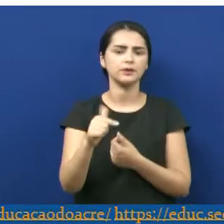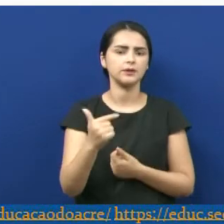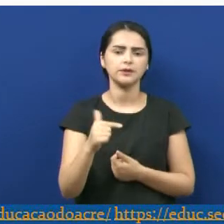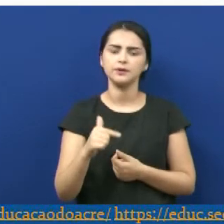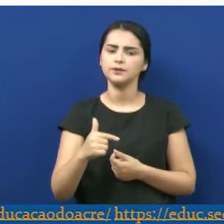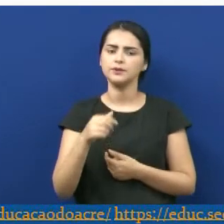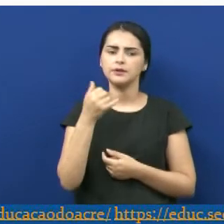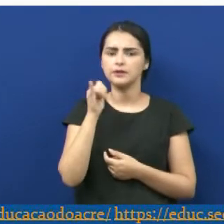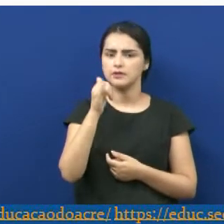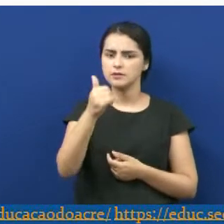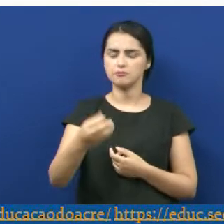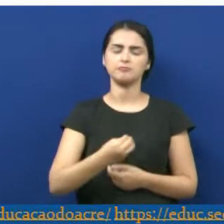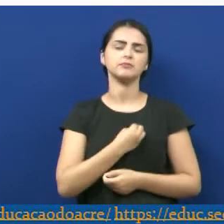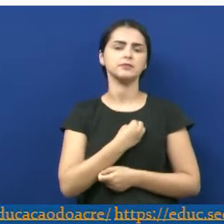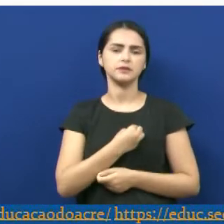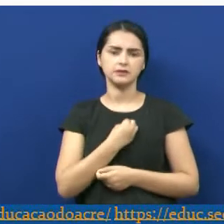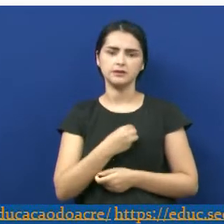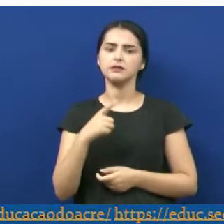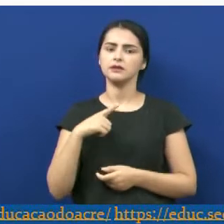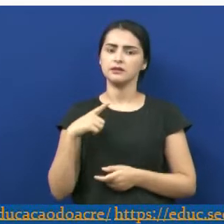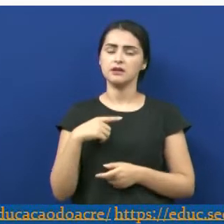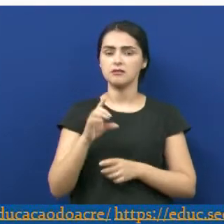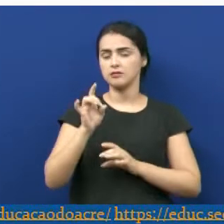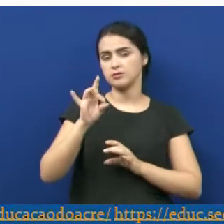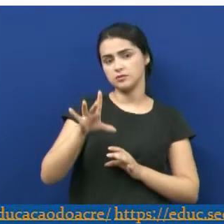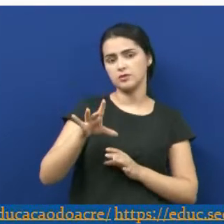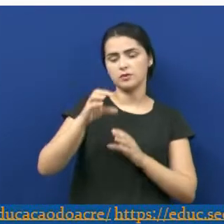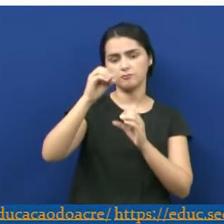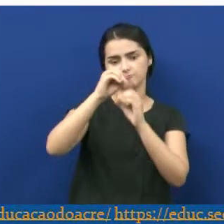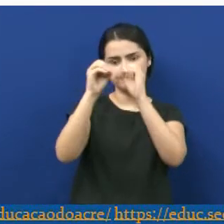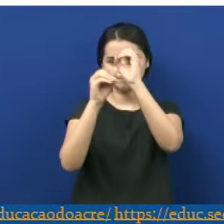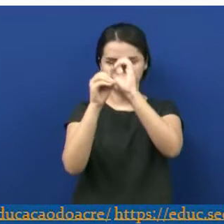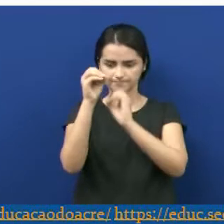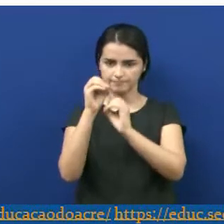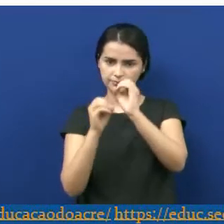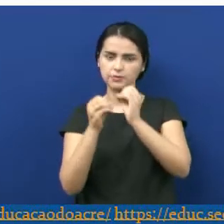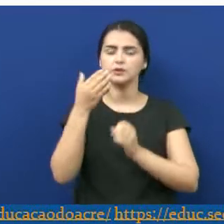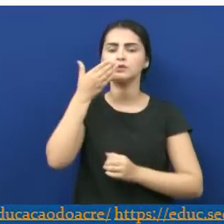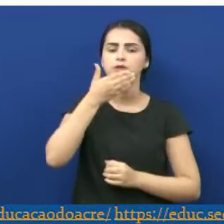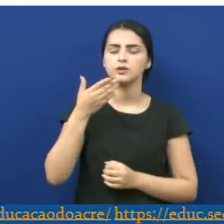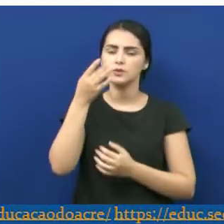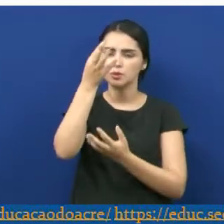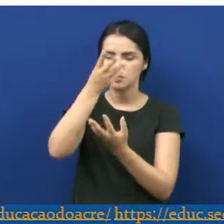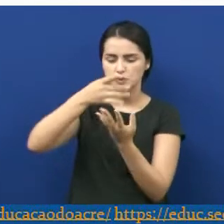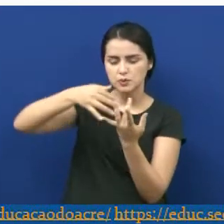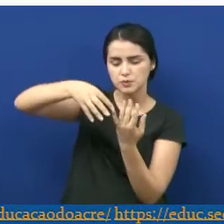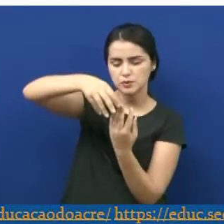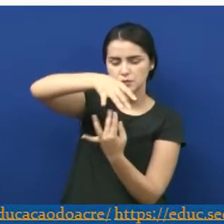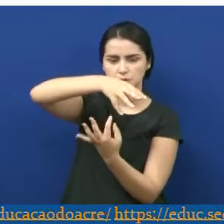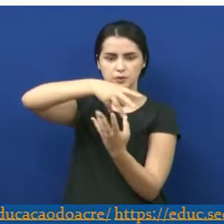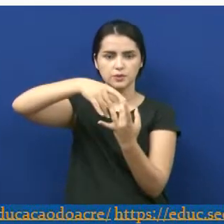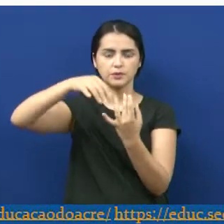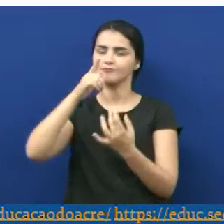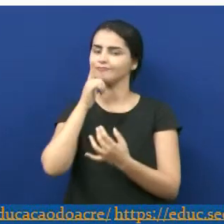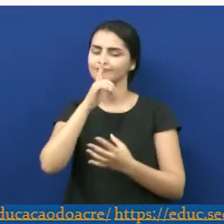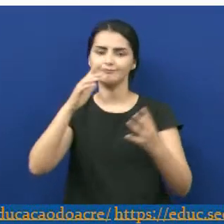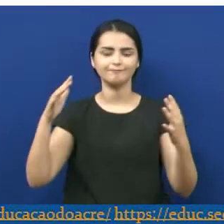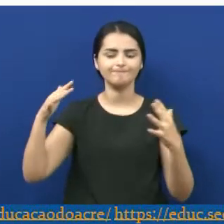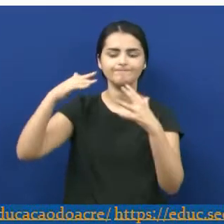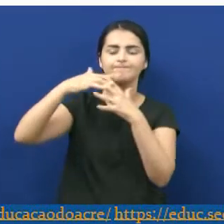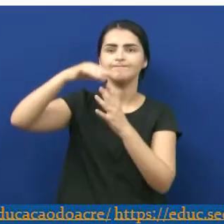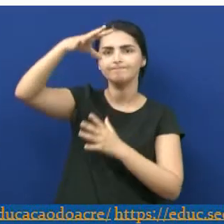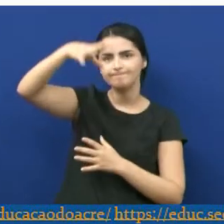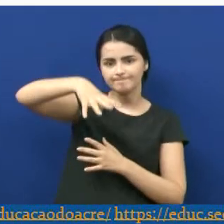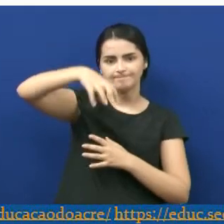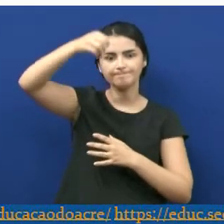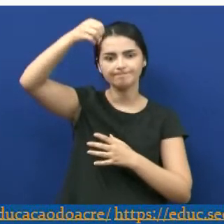íons presentes. Na verdade, eu tenho apenas as moléculas de açúcar dissolvidas e elas não vão conduzir a corrente elétrica, a